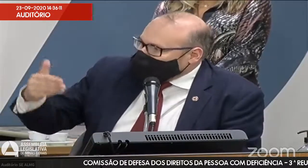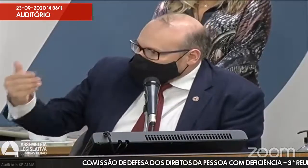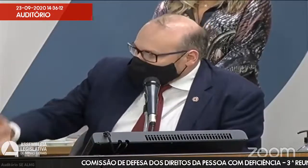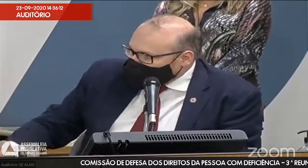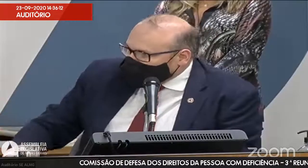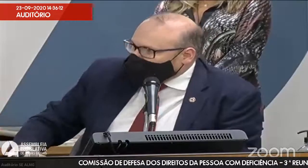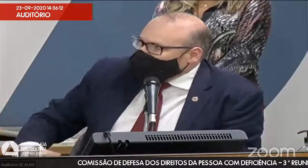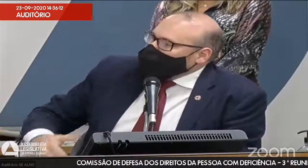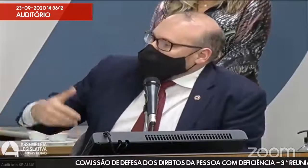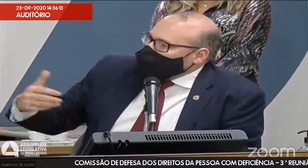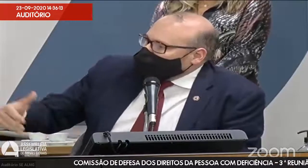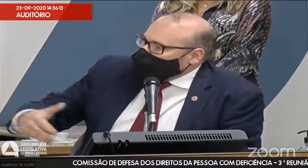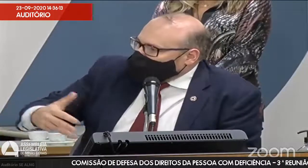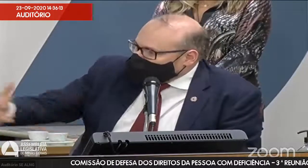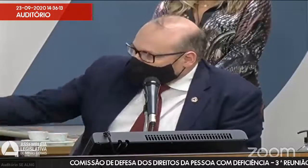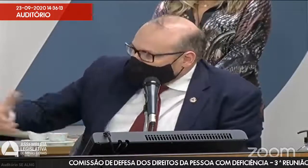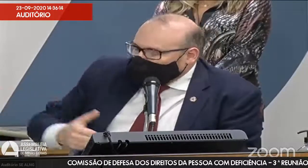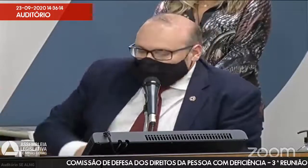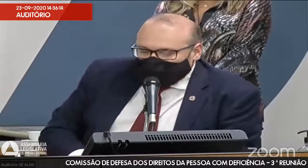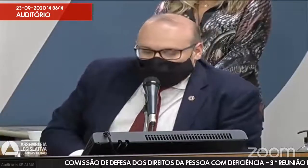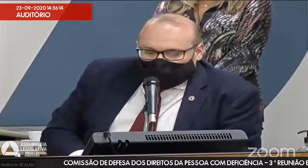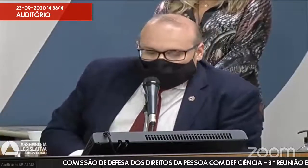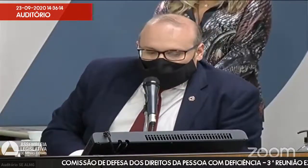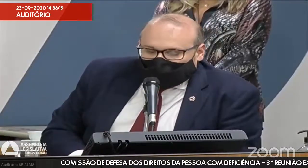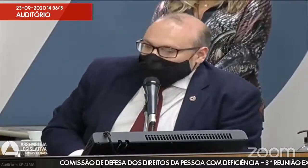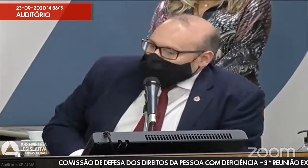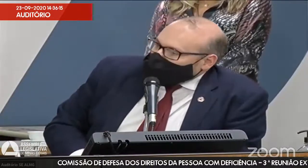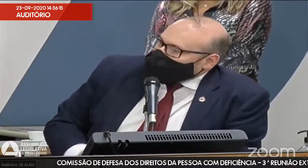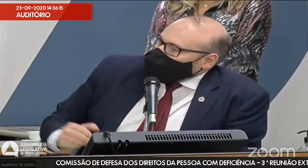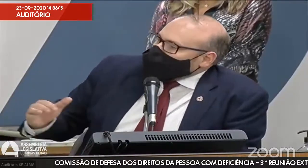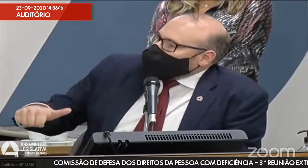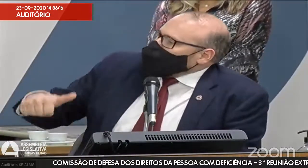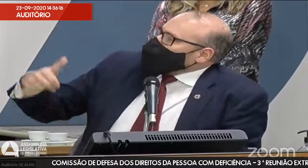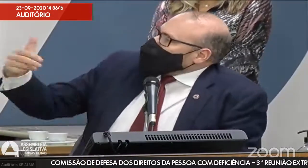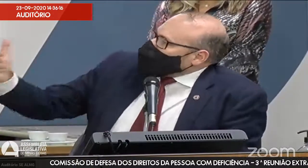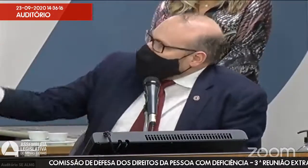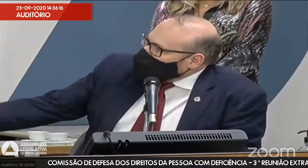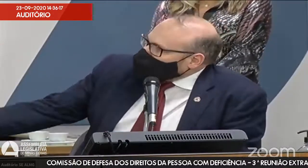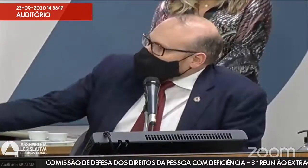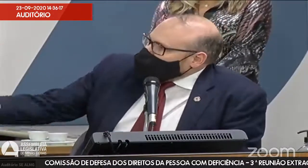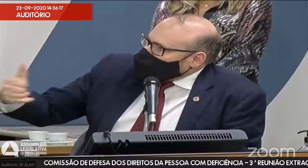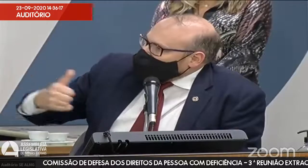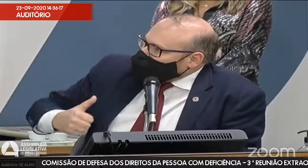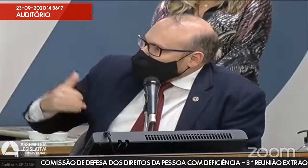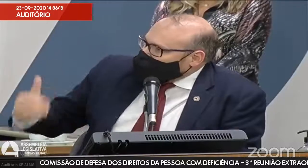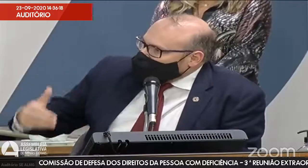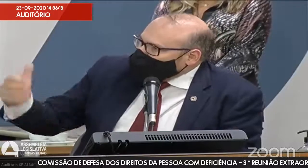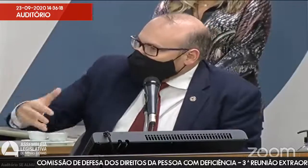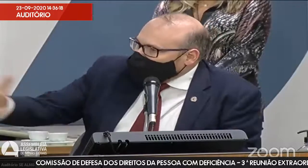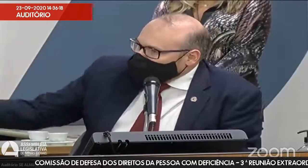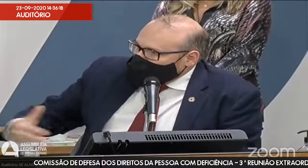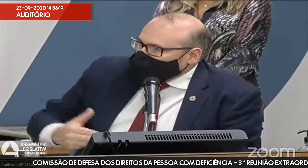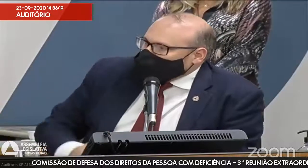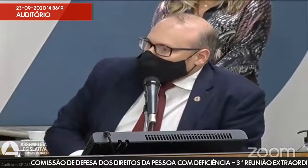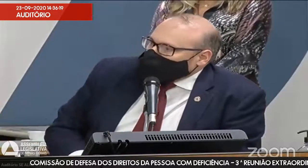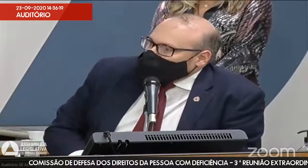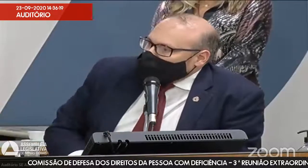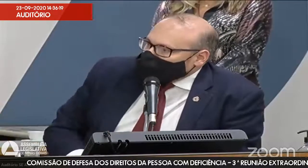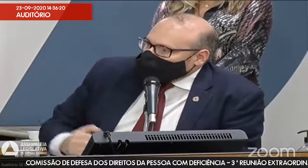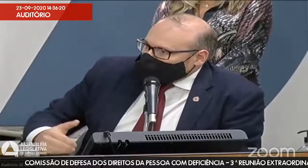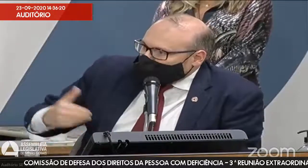seja inclusiva e que possa também trazer, não conflitos, mas trazer harmonia